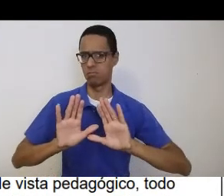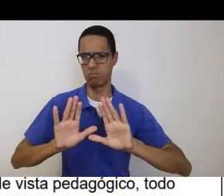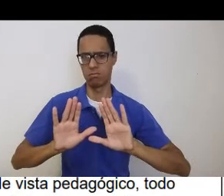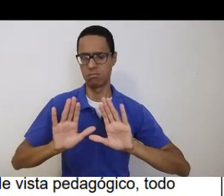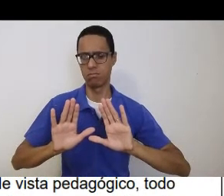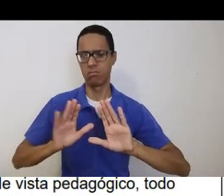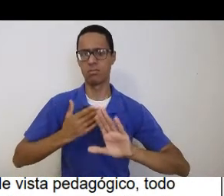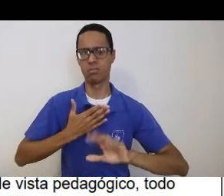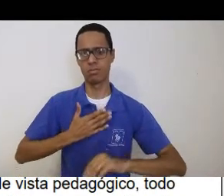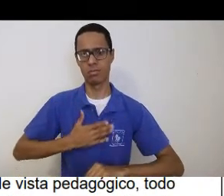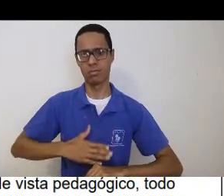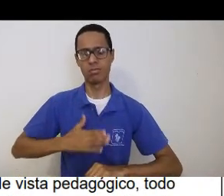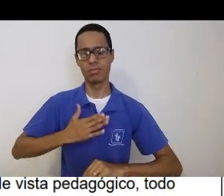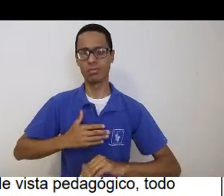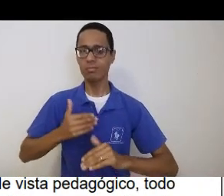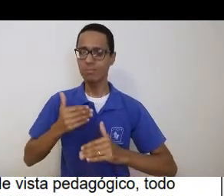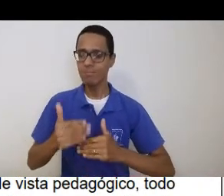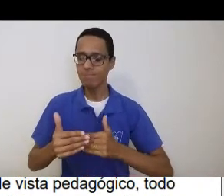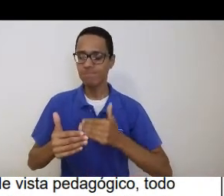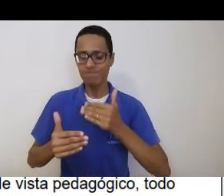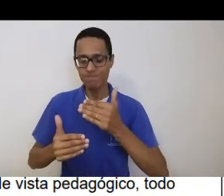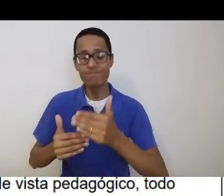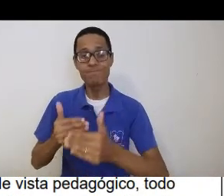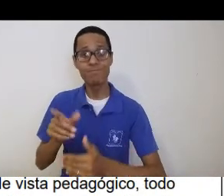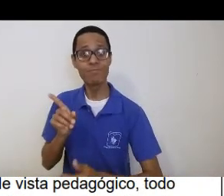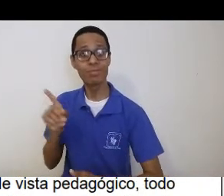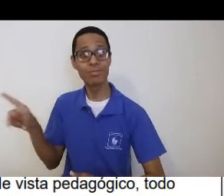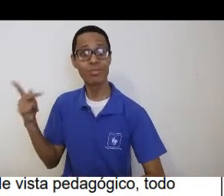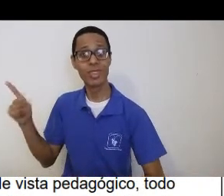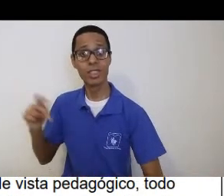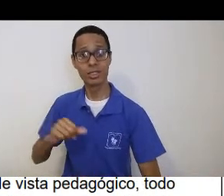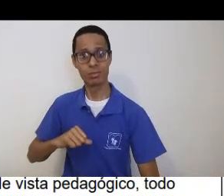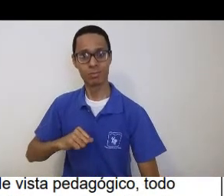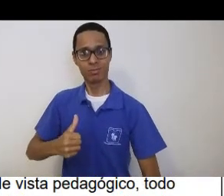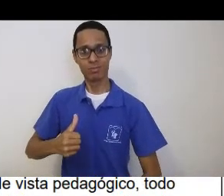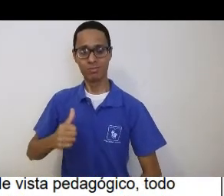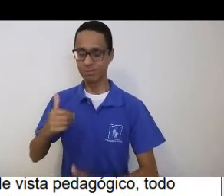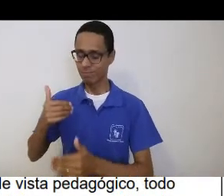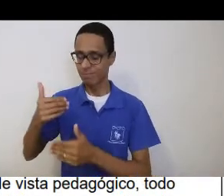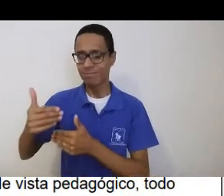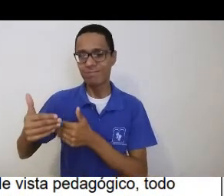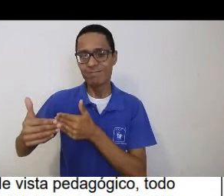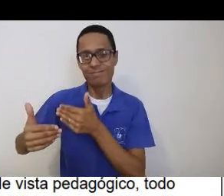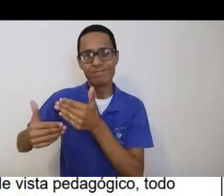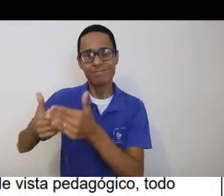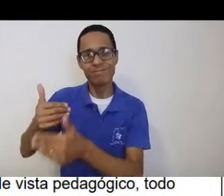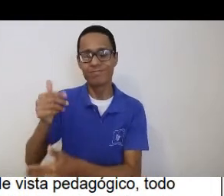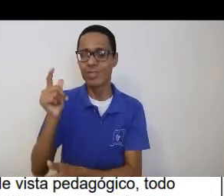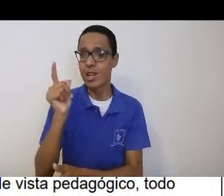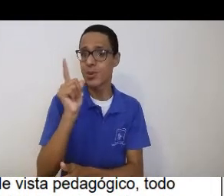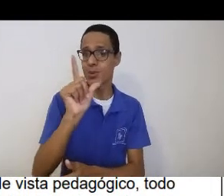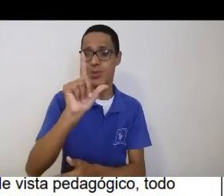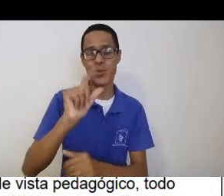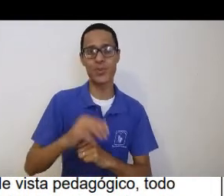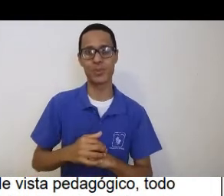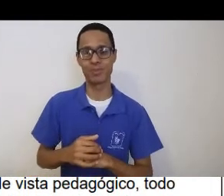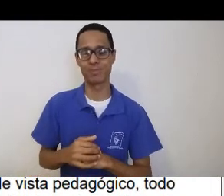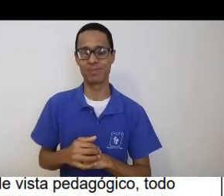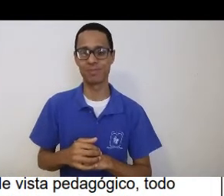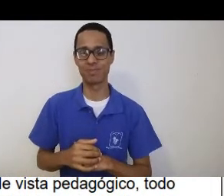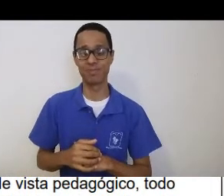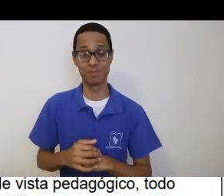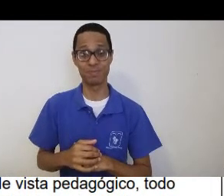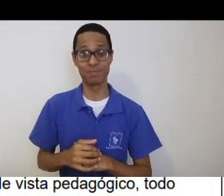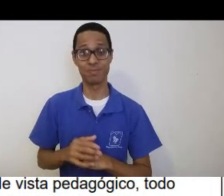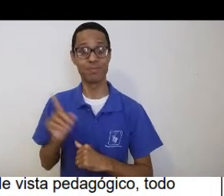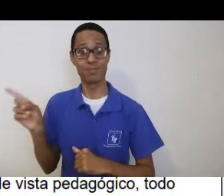fala, ter uma oratória 100%, mas ele vai conseguir, né, à medida